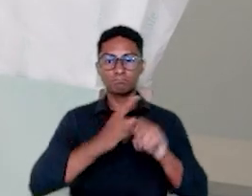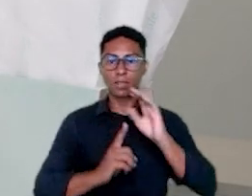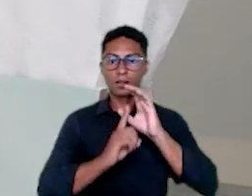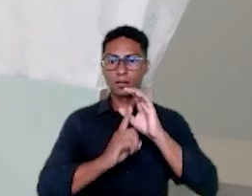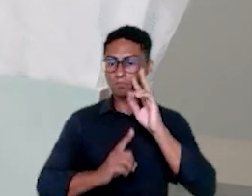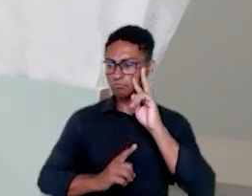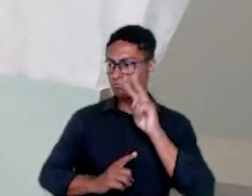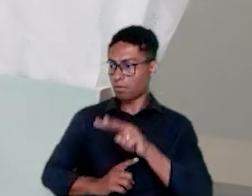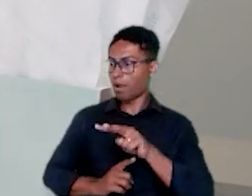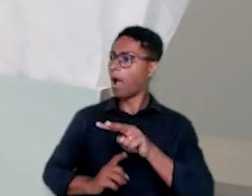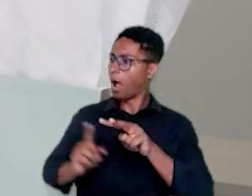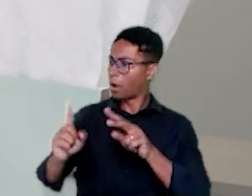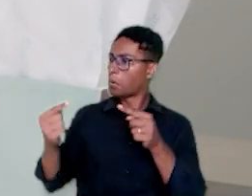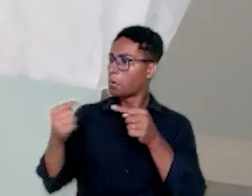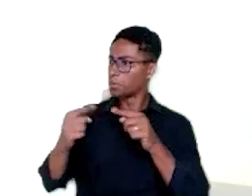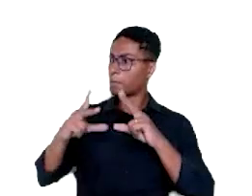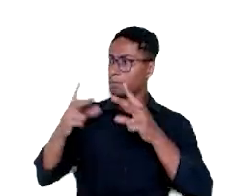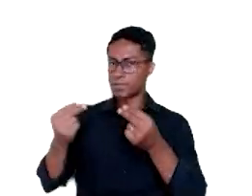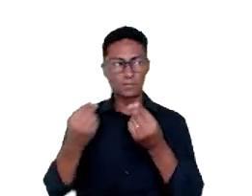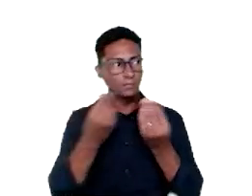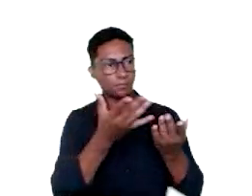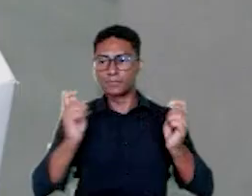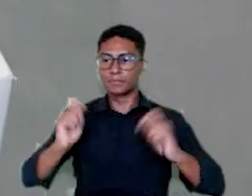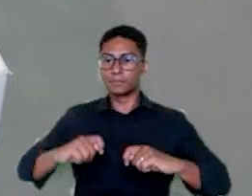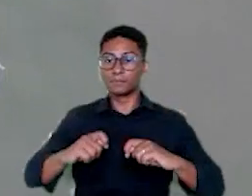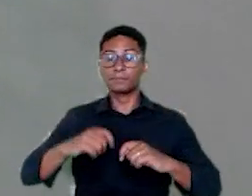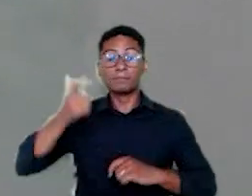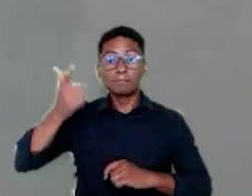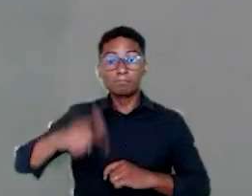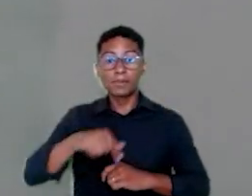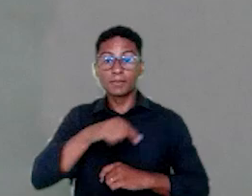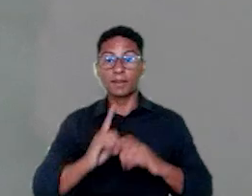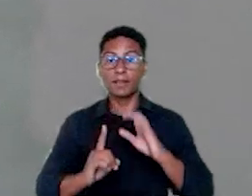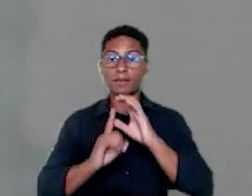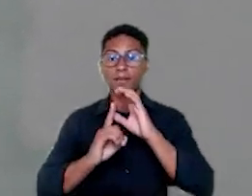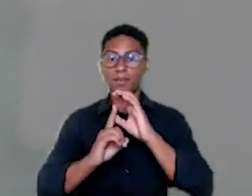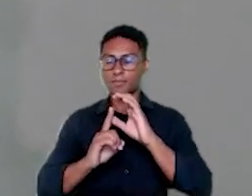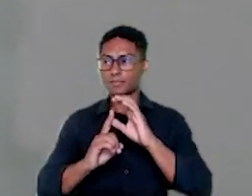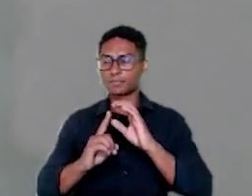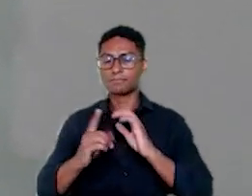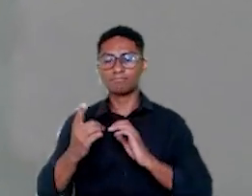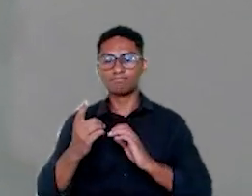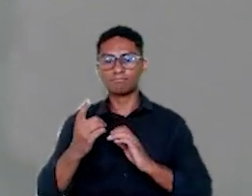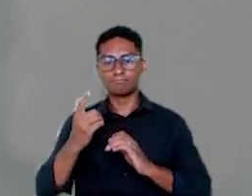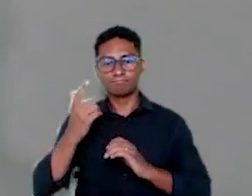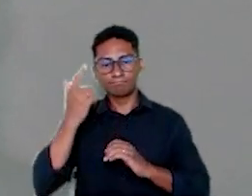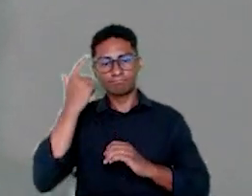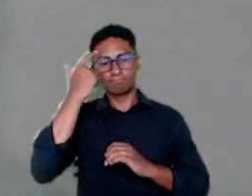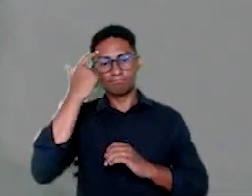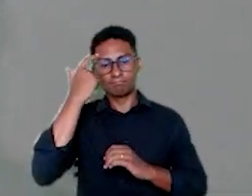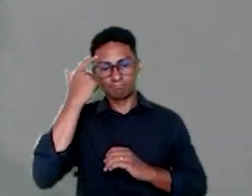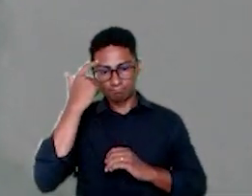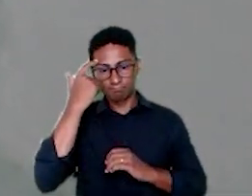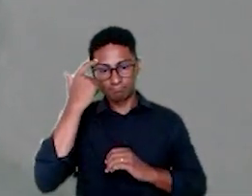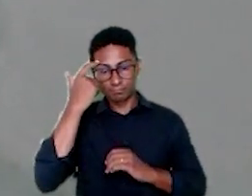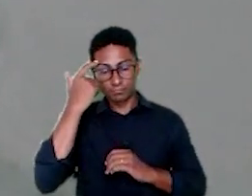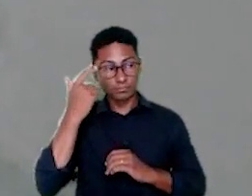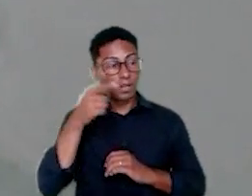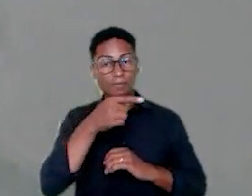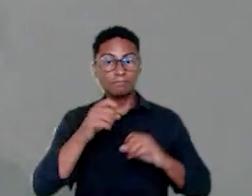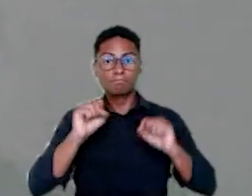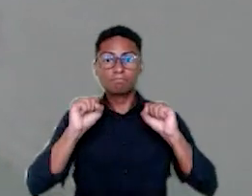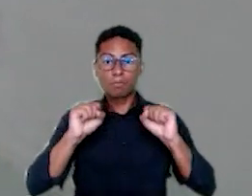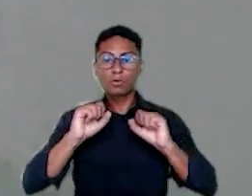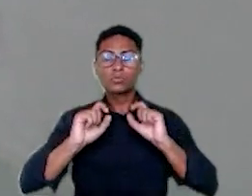presente, mas também pode estimular ele, né, a quem vai receber o presente, na verdade, o presenteado, a